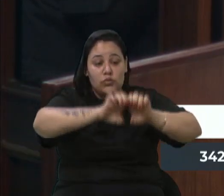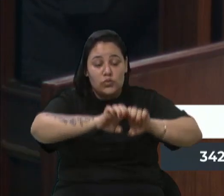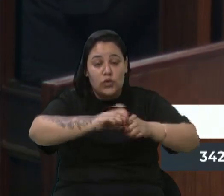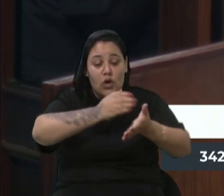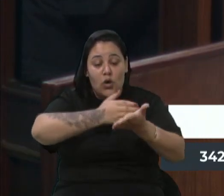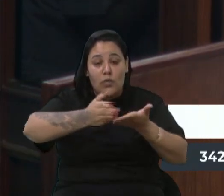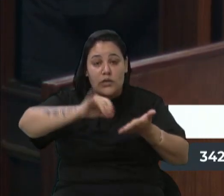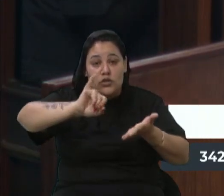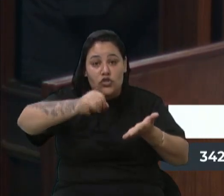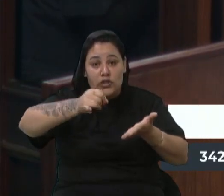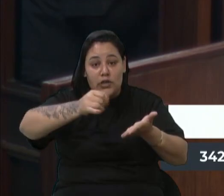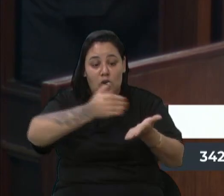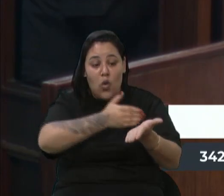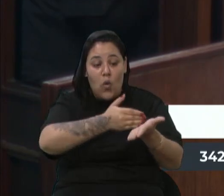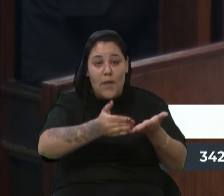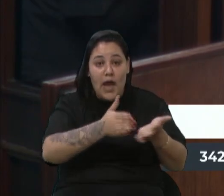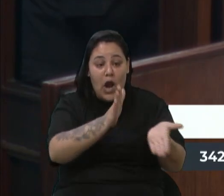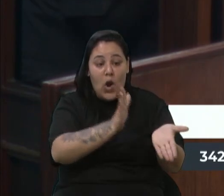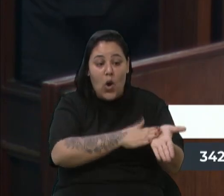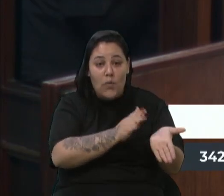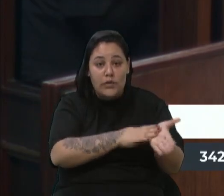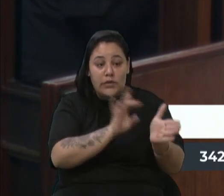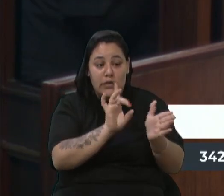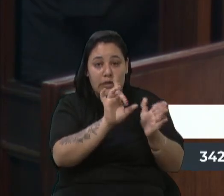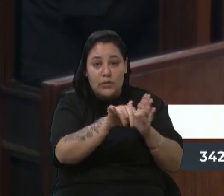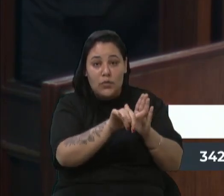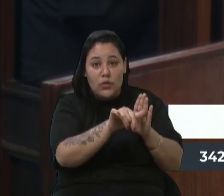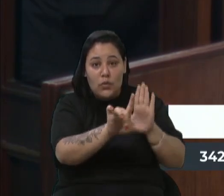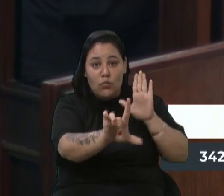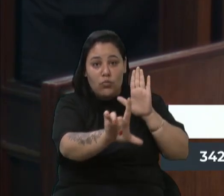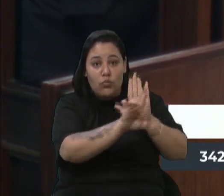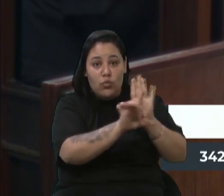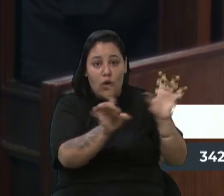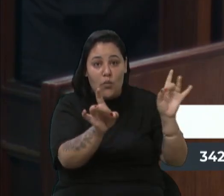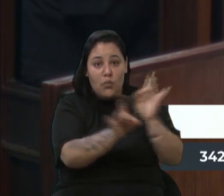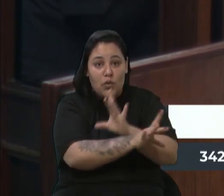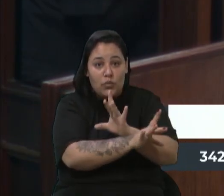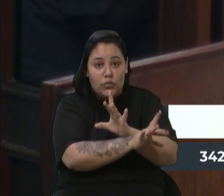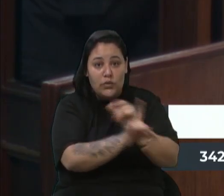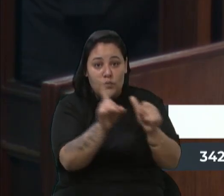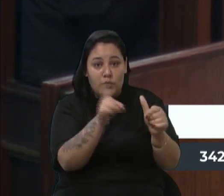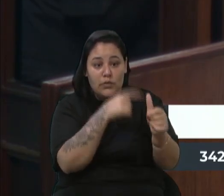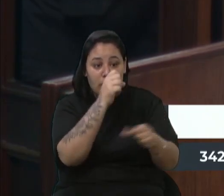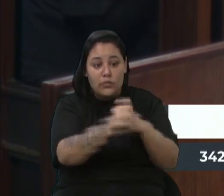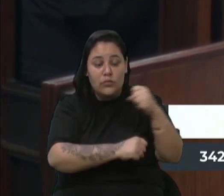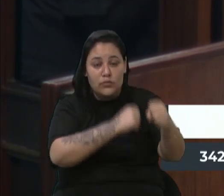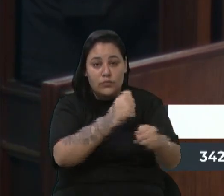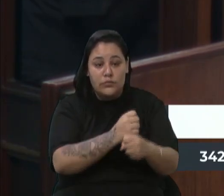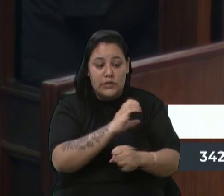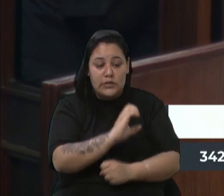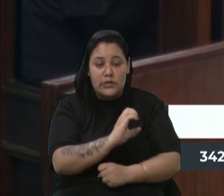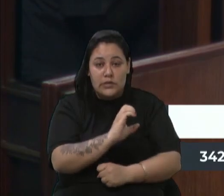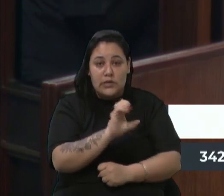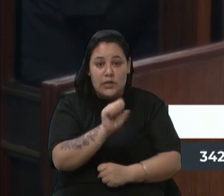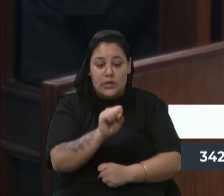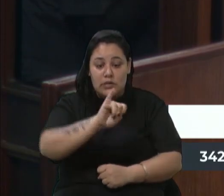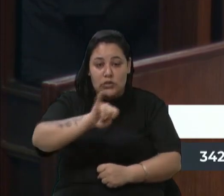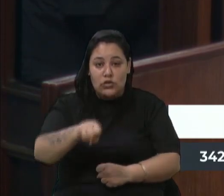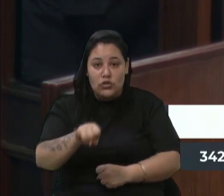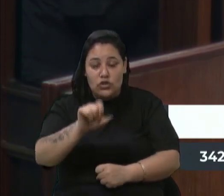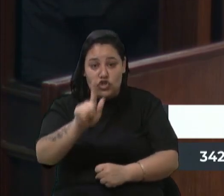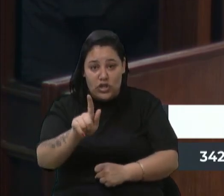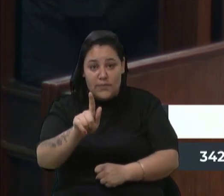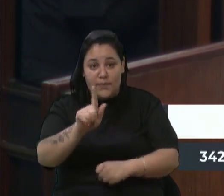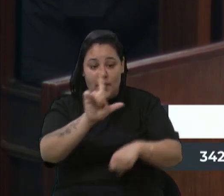iniciar a cobrança assim que as obrigações do primeiro ano de atividade da CSG, que é a concessionária, tenham